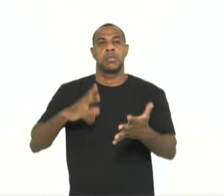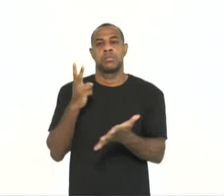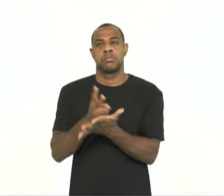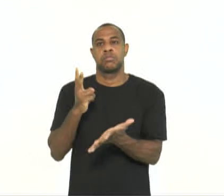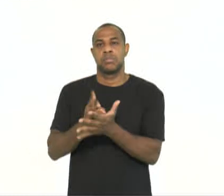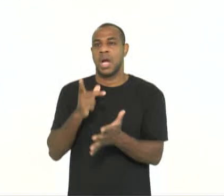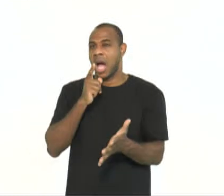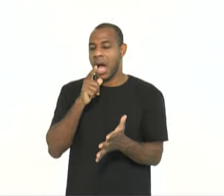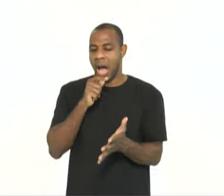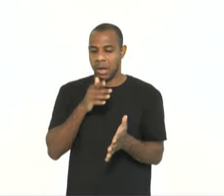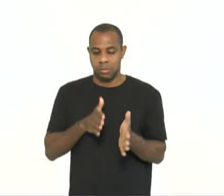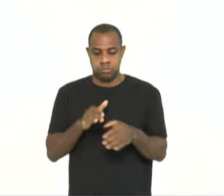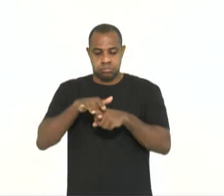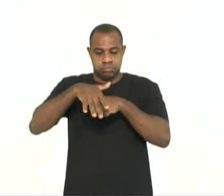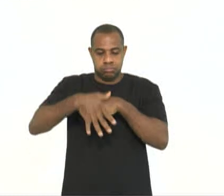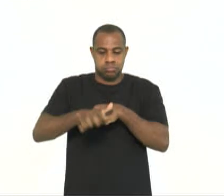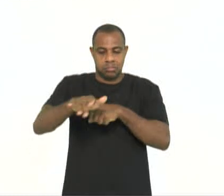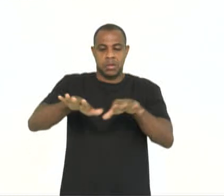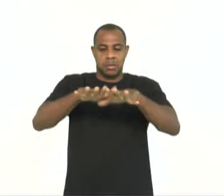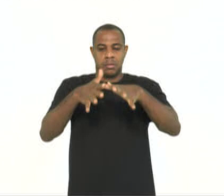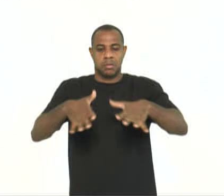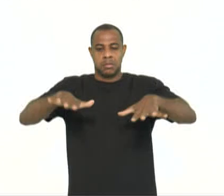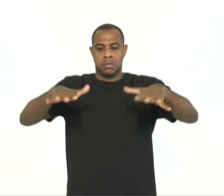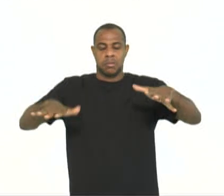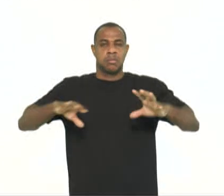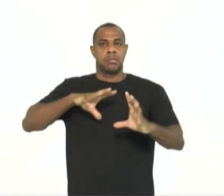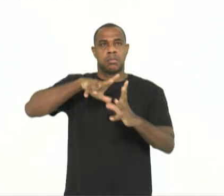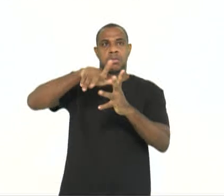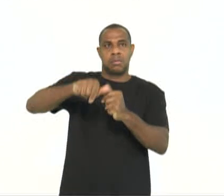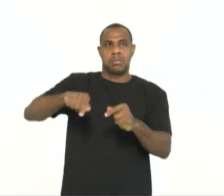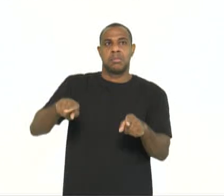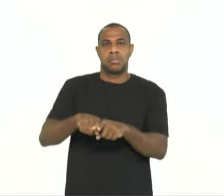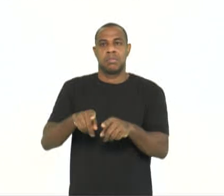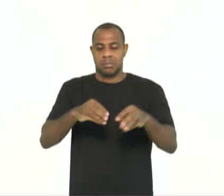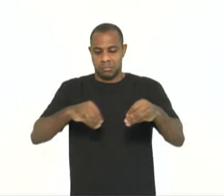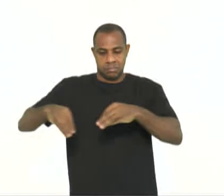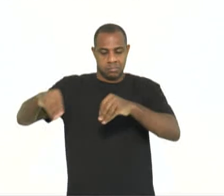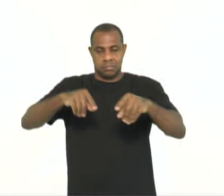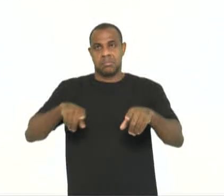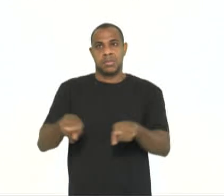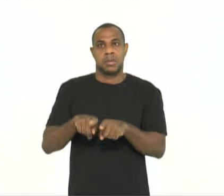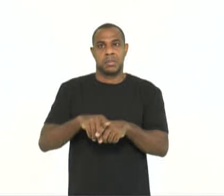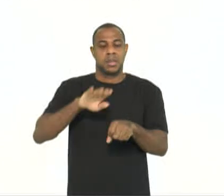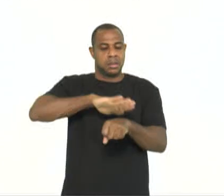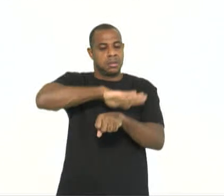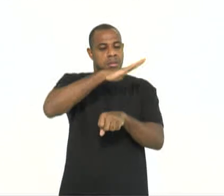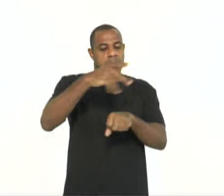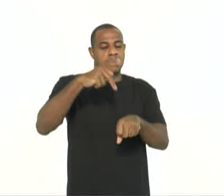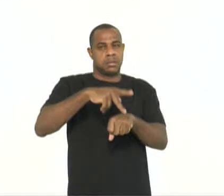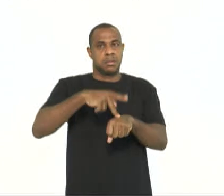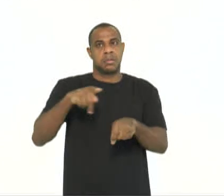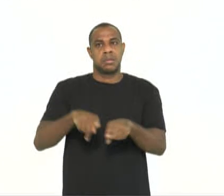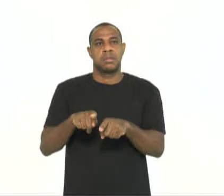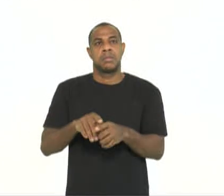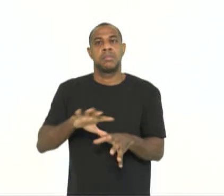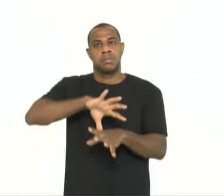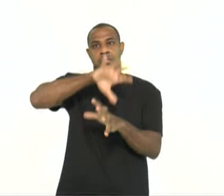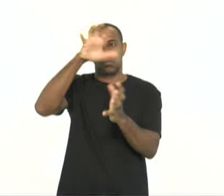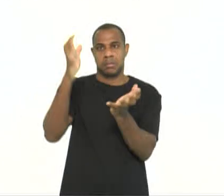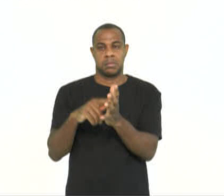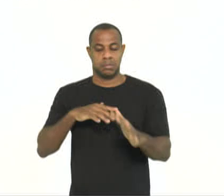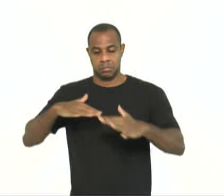da água presente nos oceanos, continentes, superfícies, solos e rochas e também na atmosfera. E